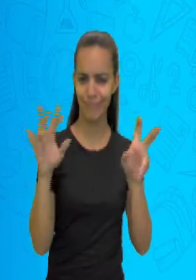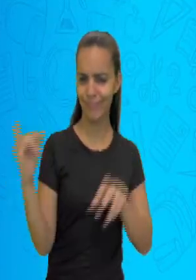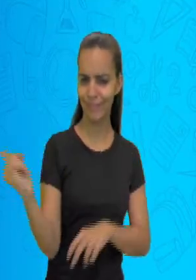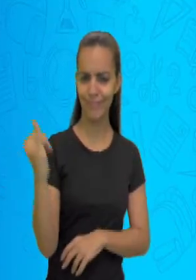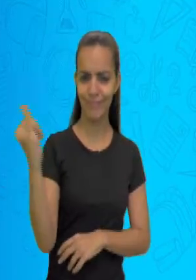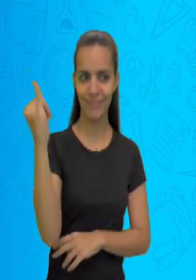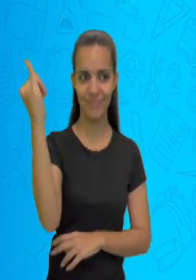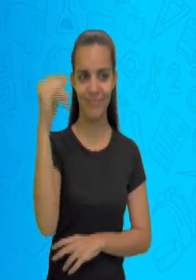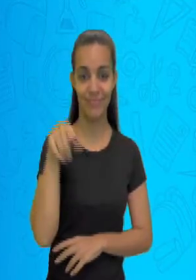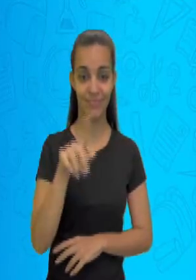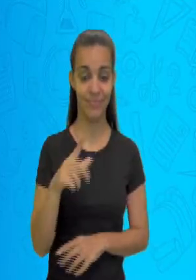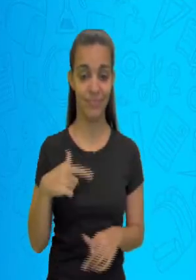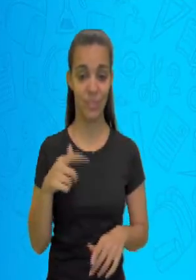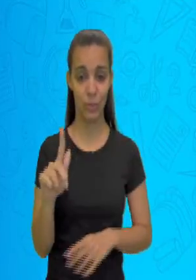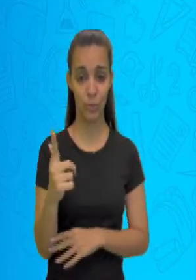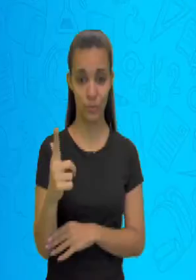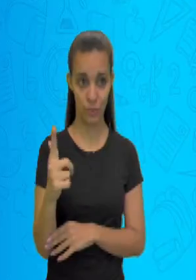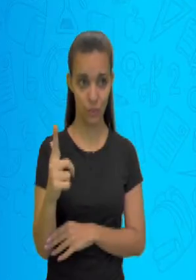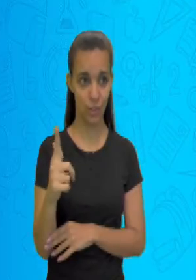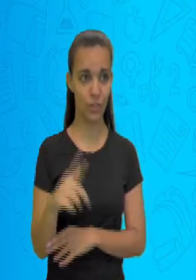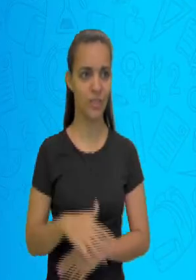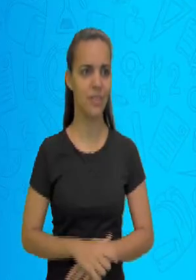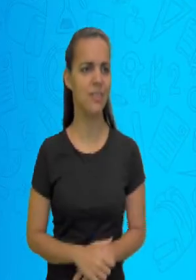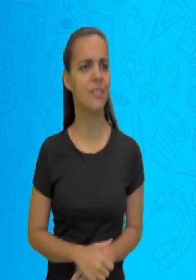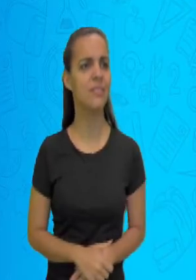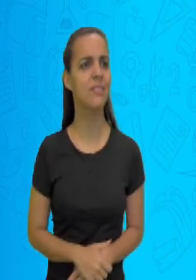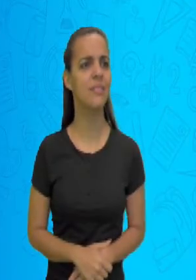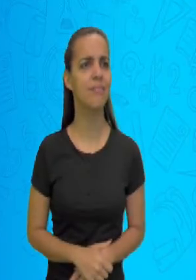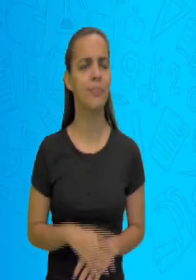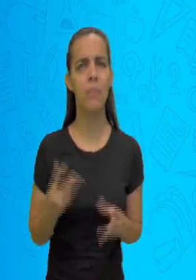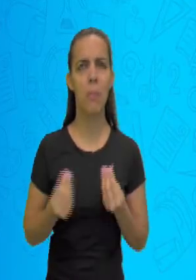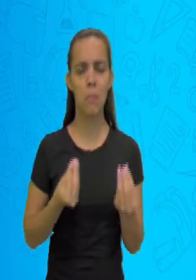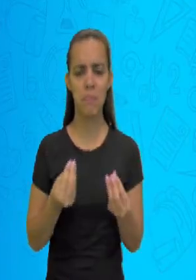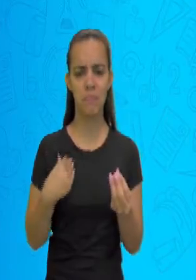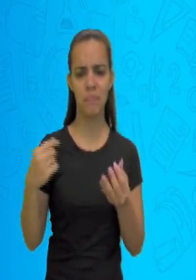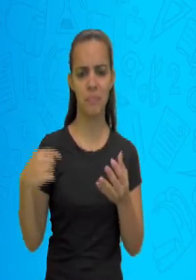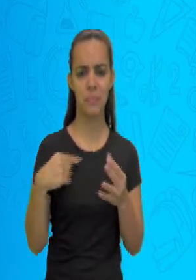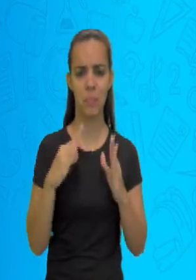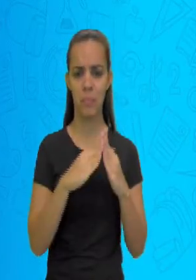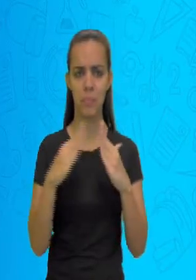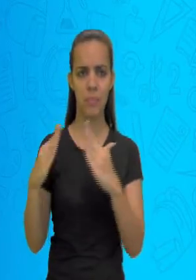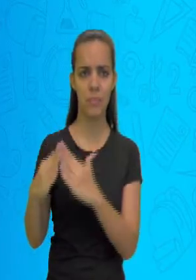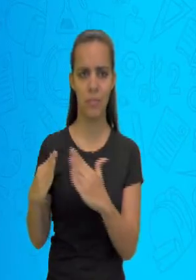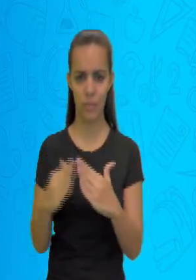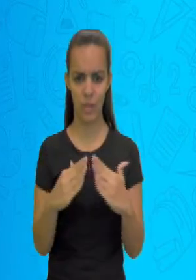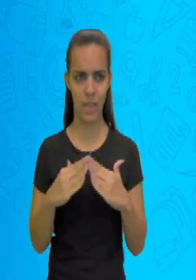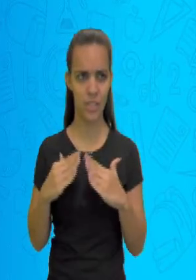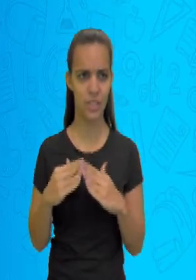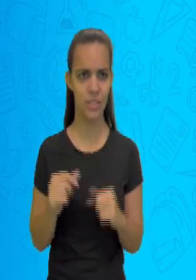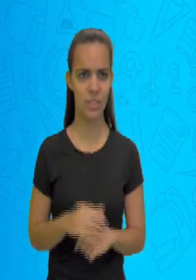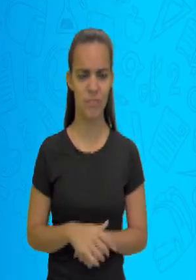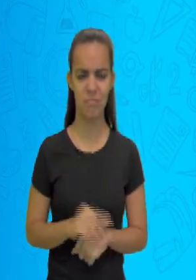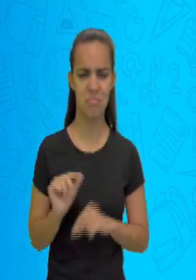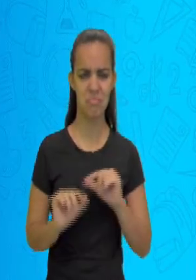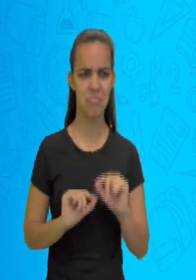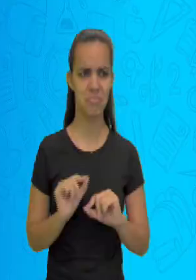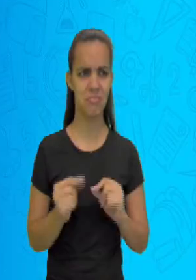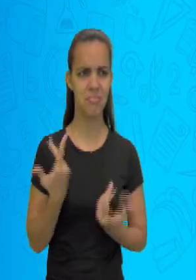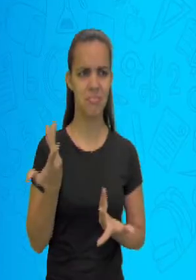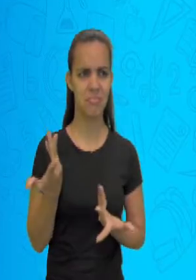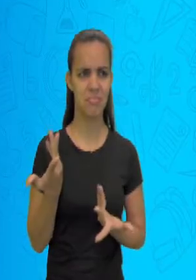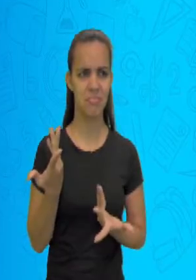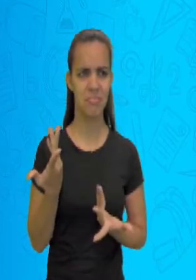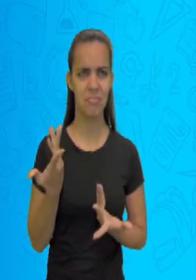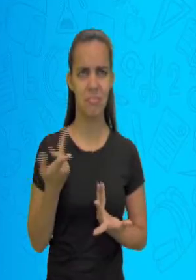aula de Geografia. A gente vai falar sobre tipos de moradias. Então vamos lá. Moradia. Quando você